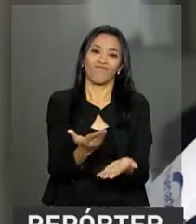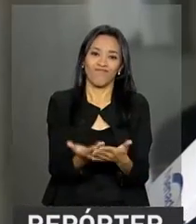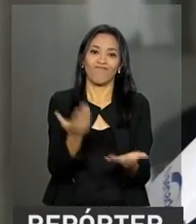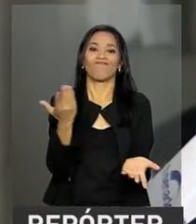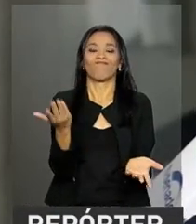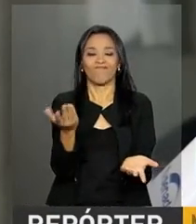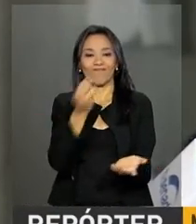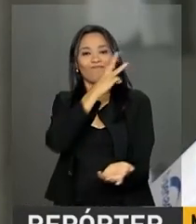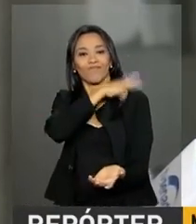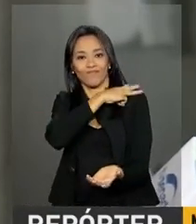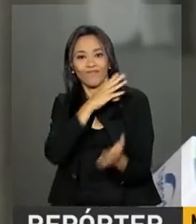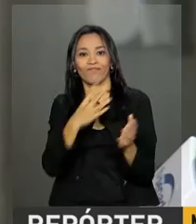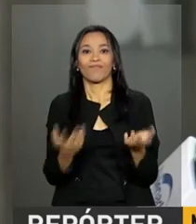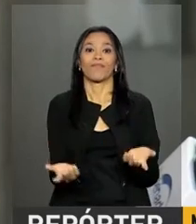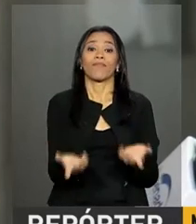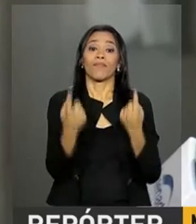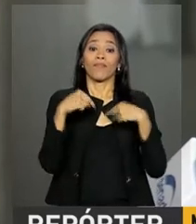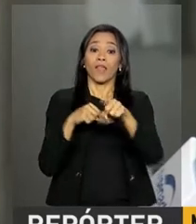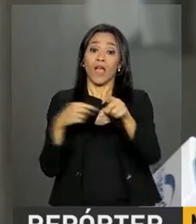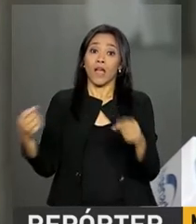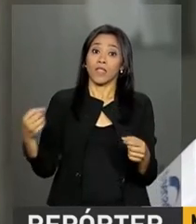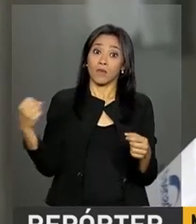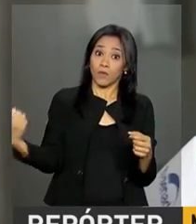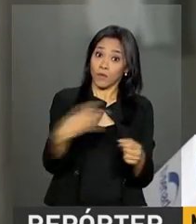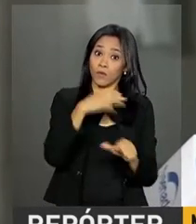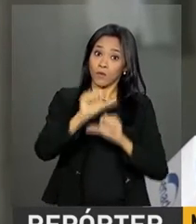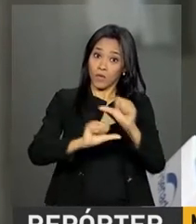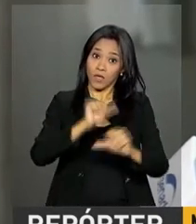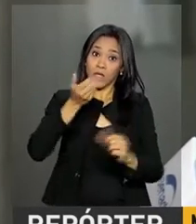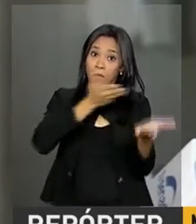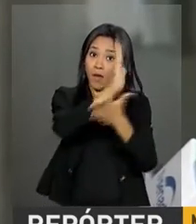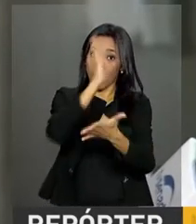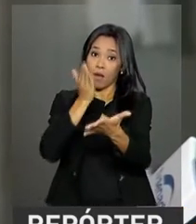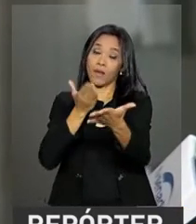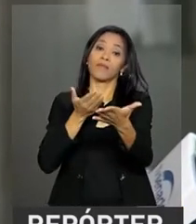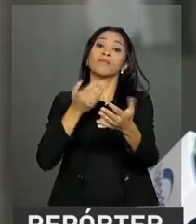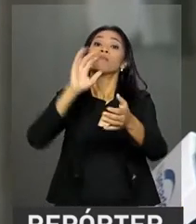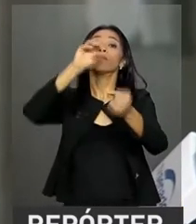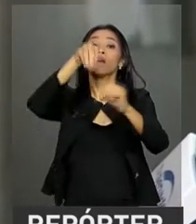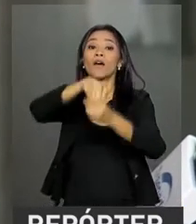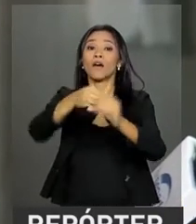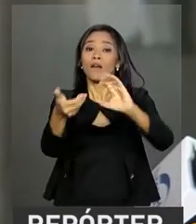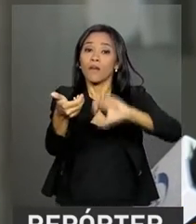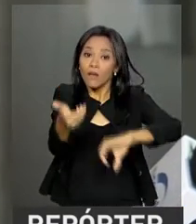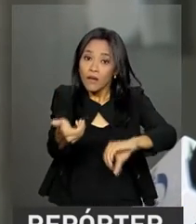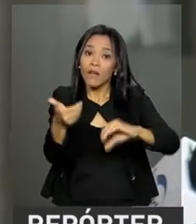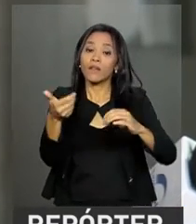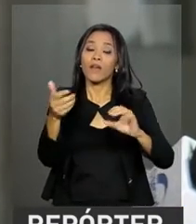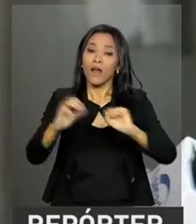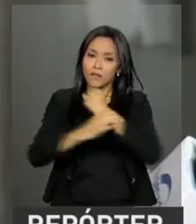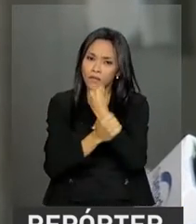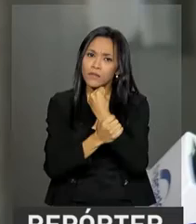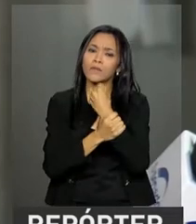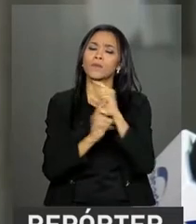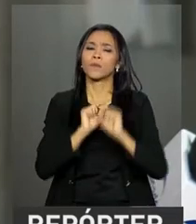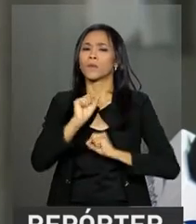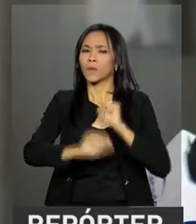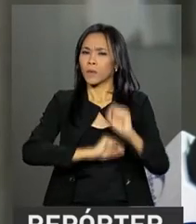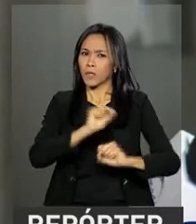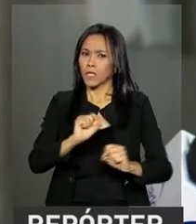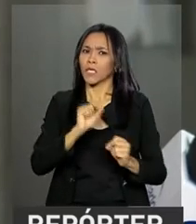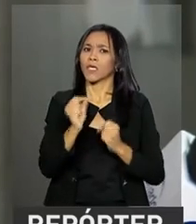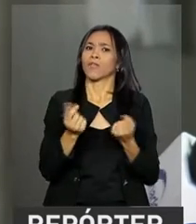mudanças que foram aprovados pelo congresso elas garantem uma sinalização muito